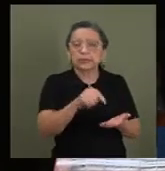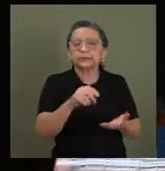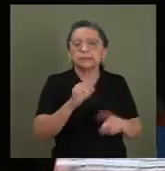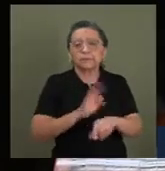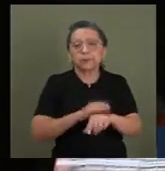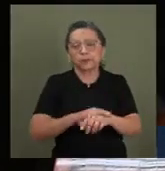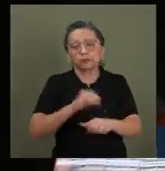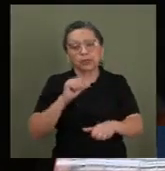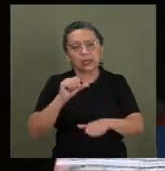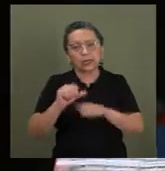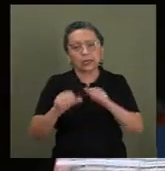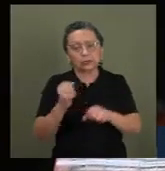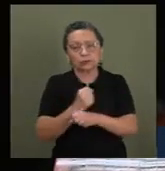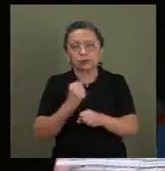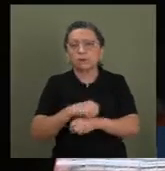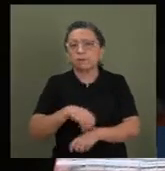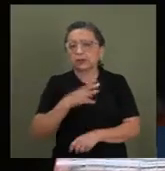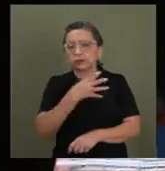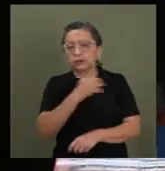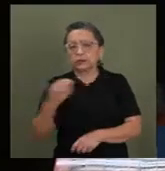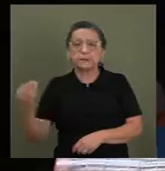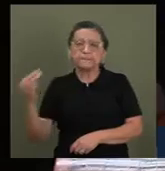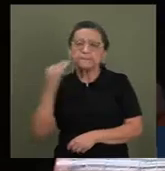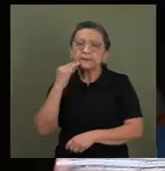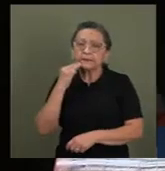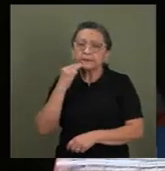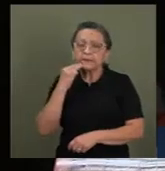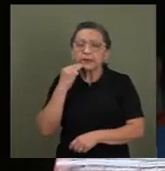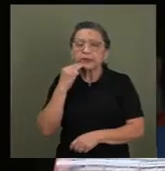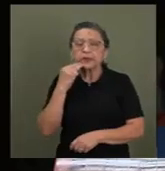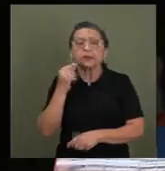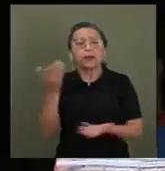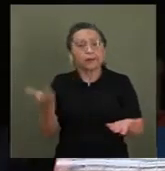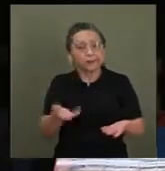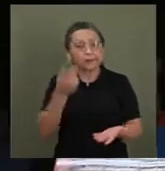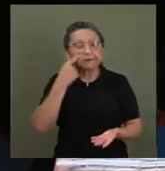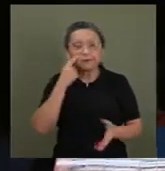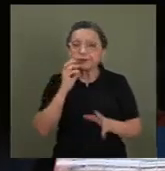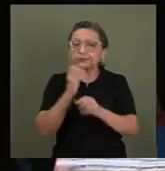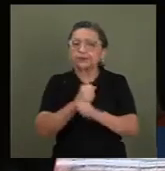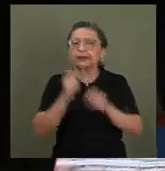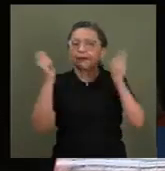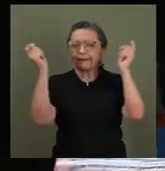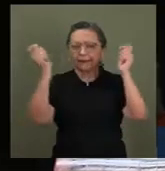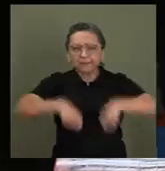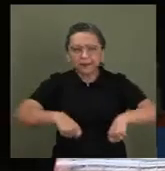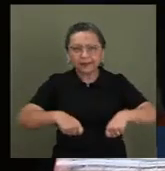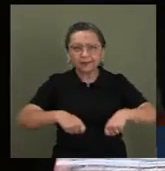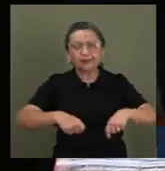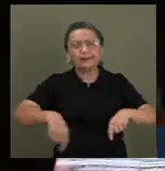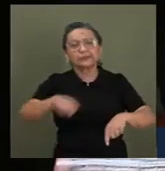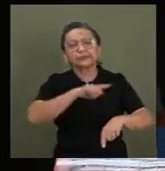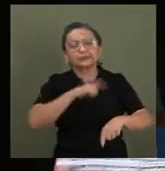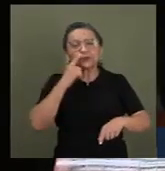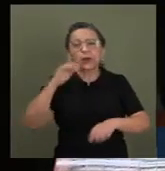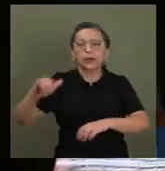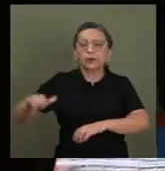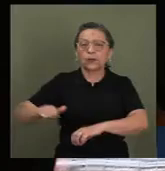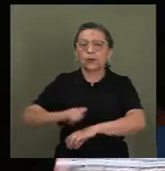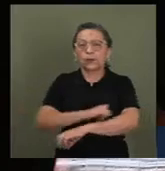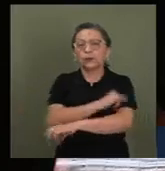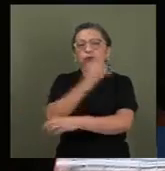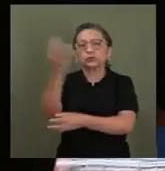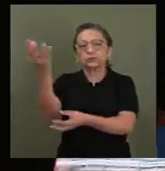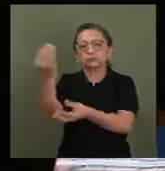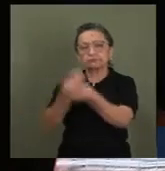reconstrução, mais de 400 milhões, e o resultado é a capacidade do aeroporto de